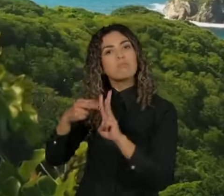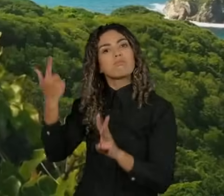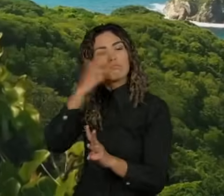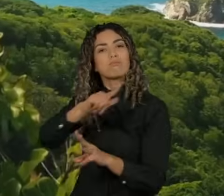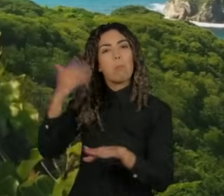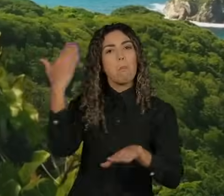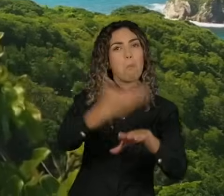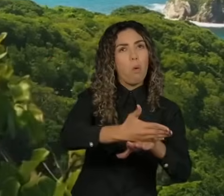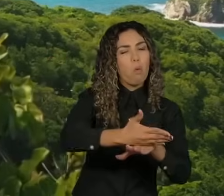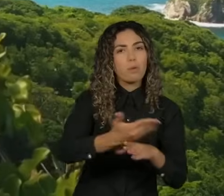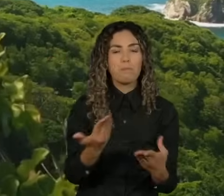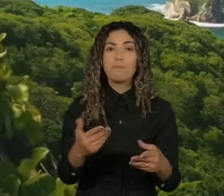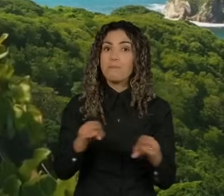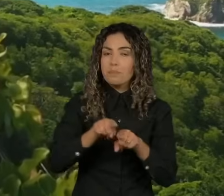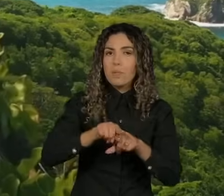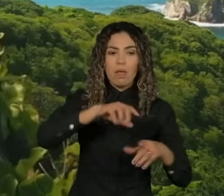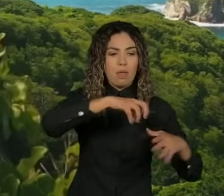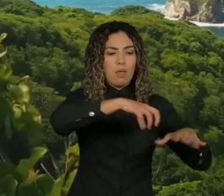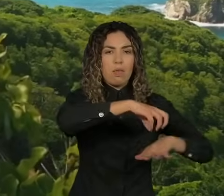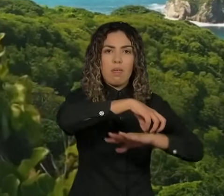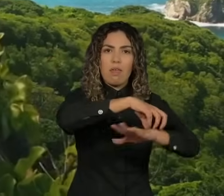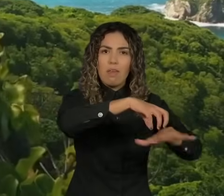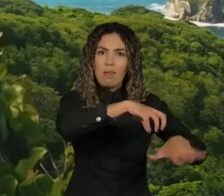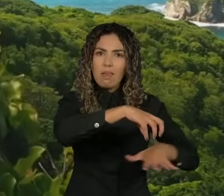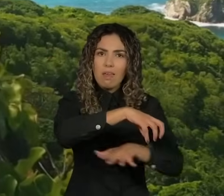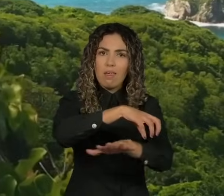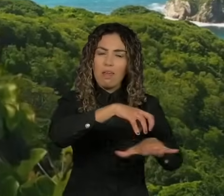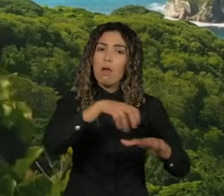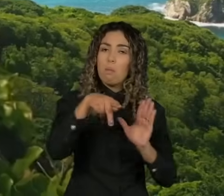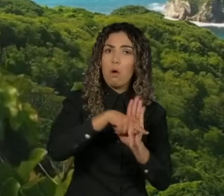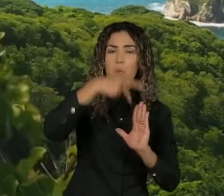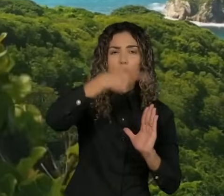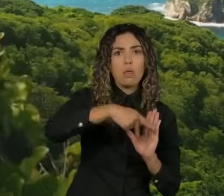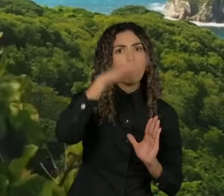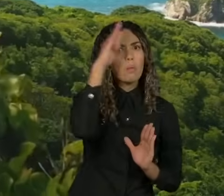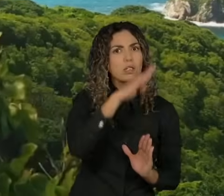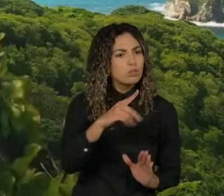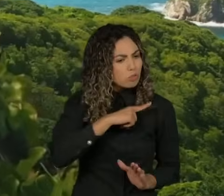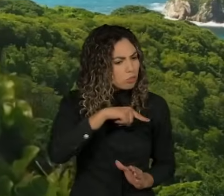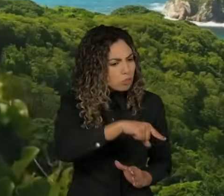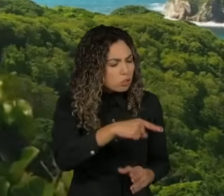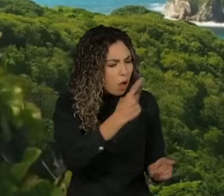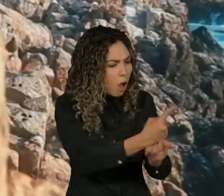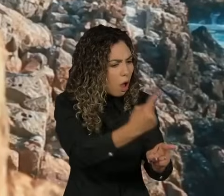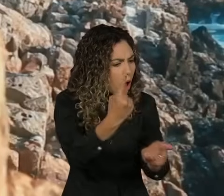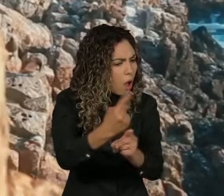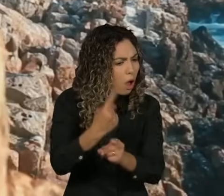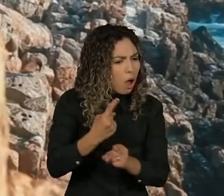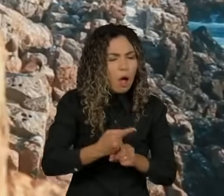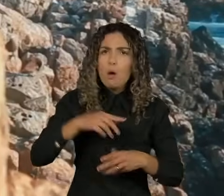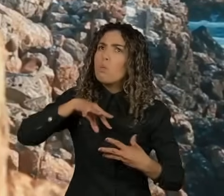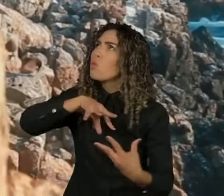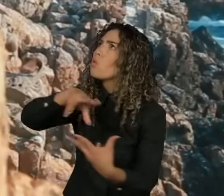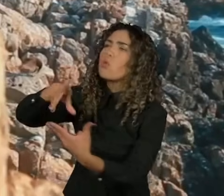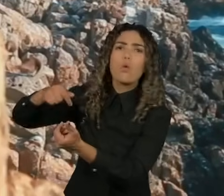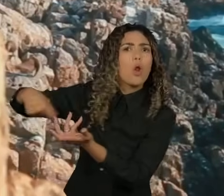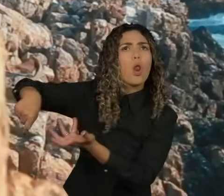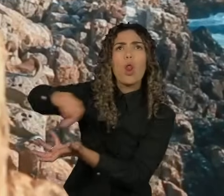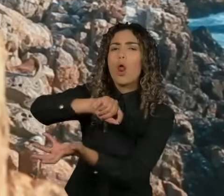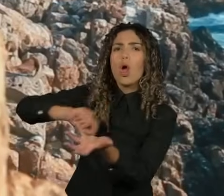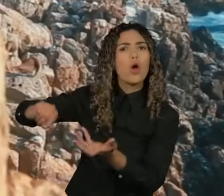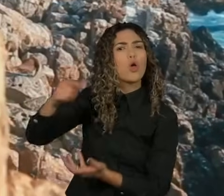Ilhas oceânicas brasileiras abrigam espécies que não existem em nenhum outro lugar do mundo. Essas espécies,